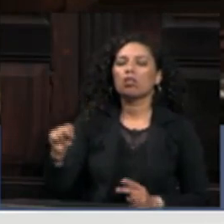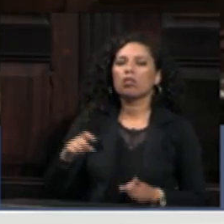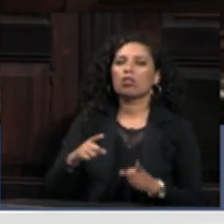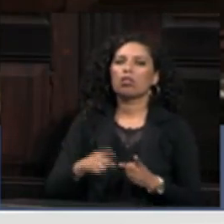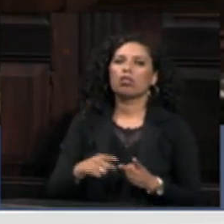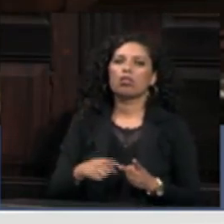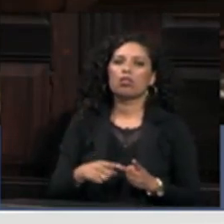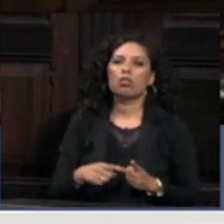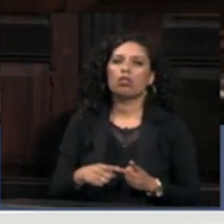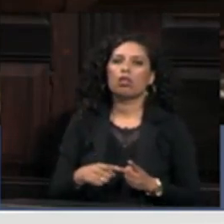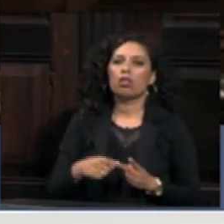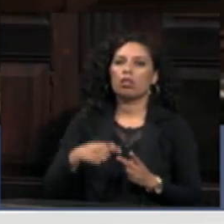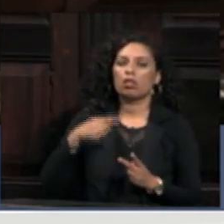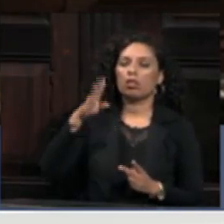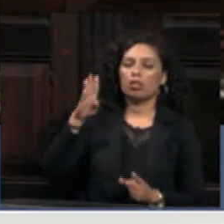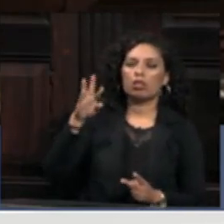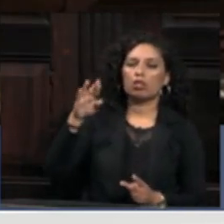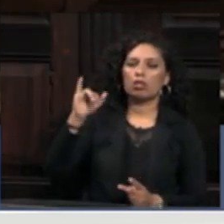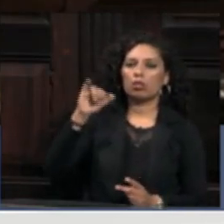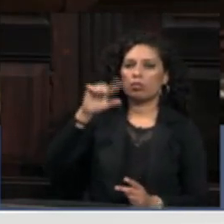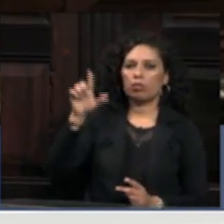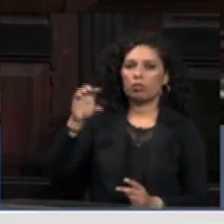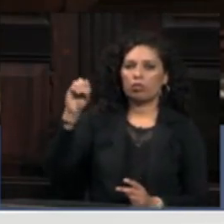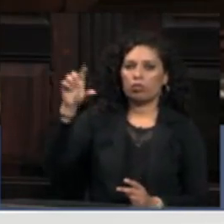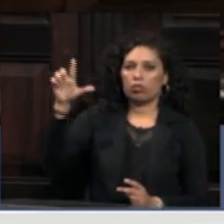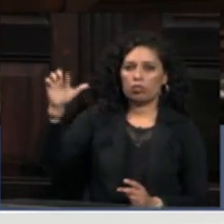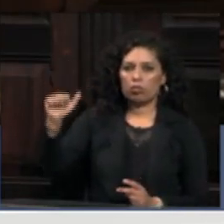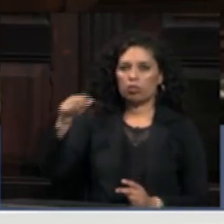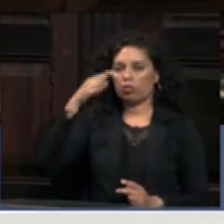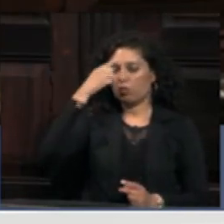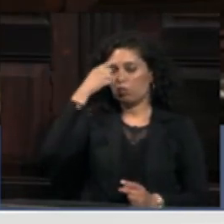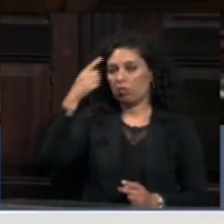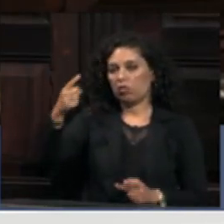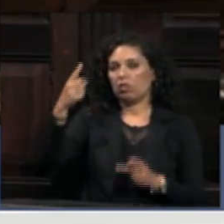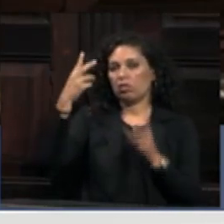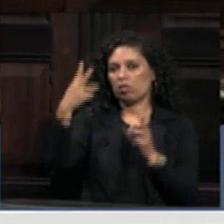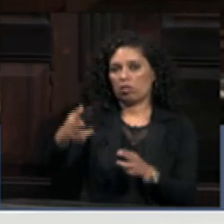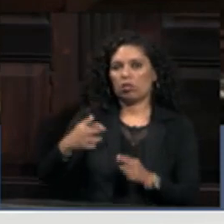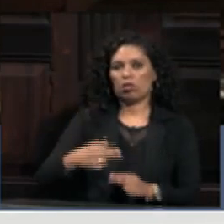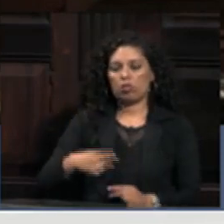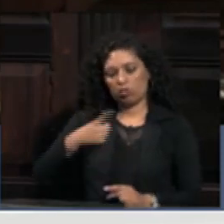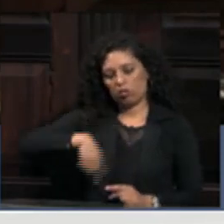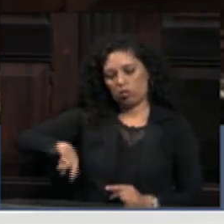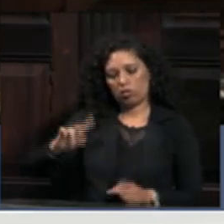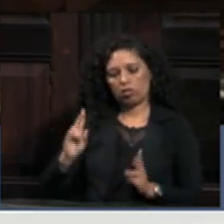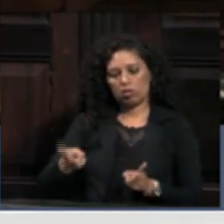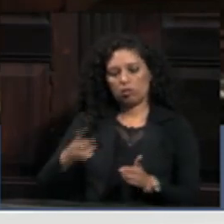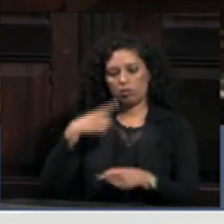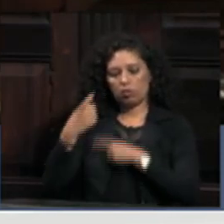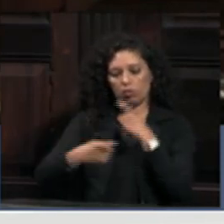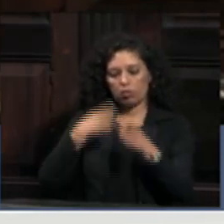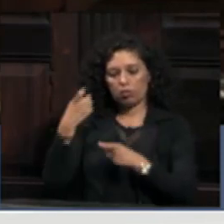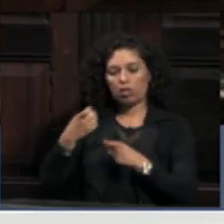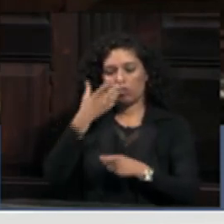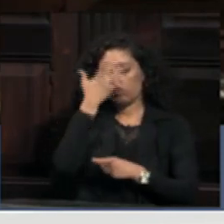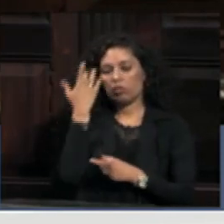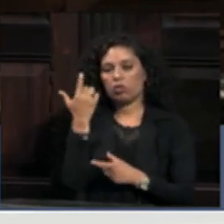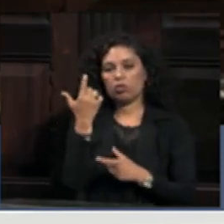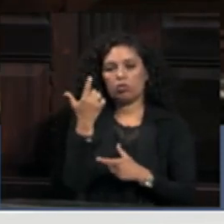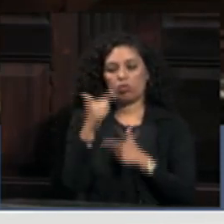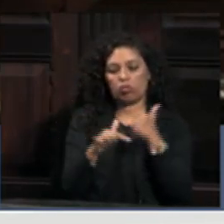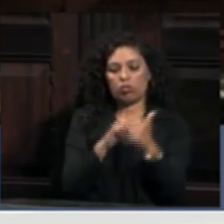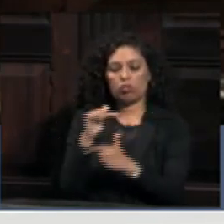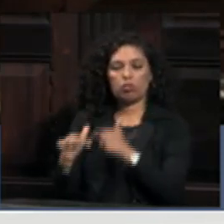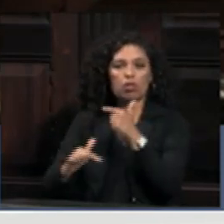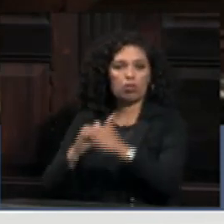Trabalho e o papel que o Ministério do Trabalho cumpre em defesa dos interesses maiores da classe trabalhadora, os auditores